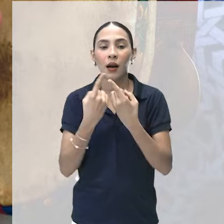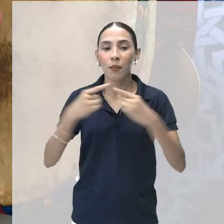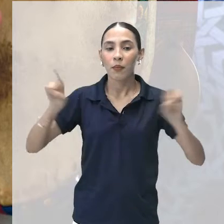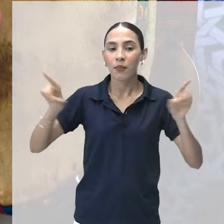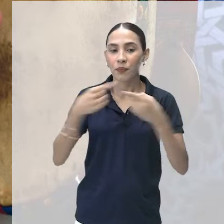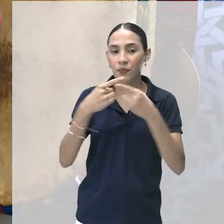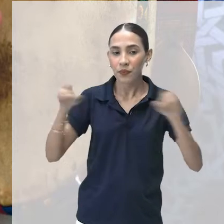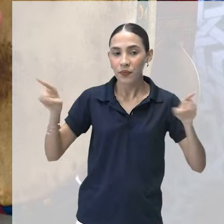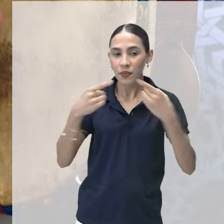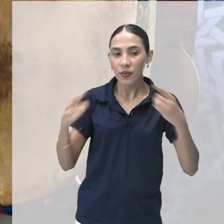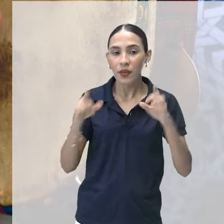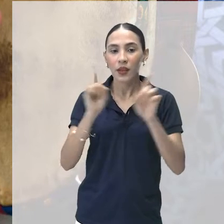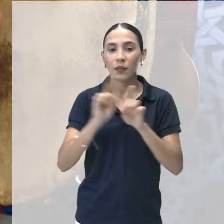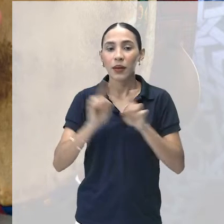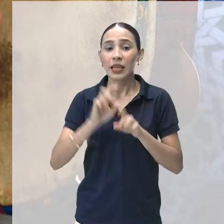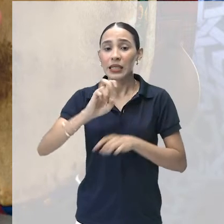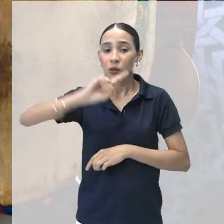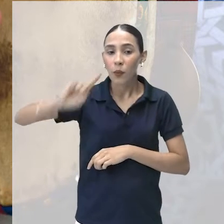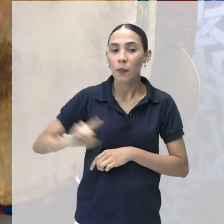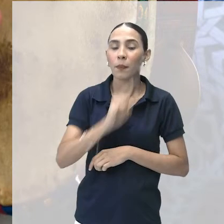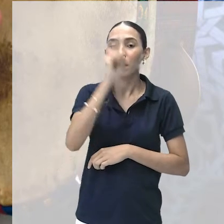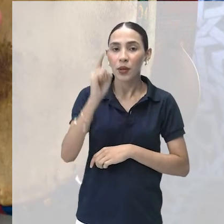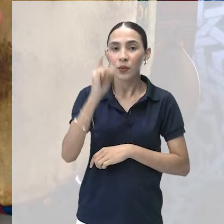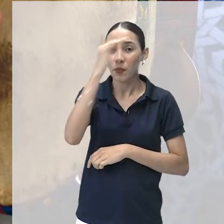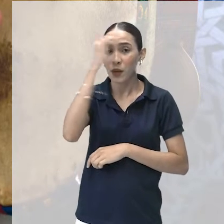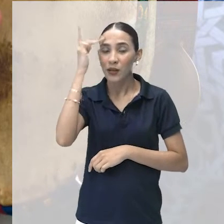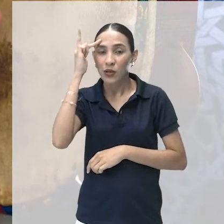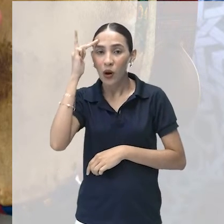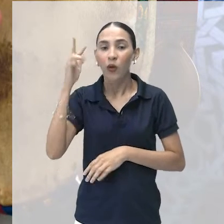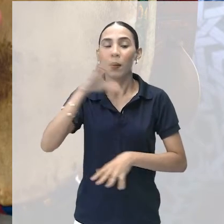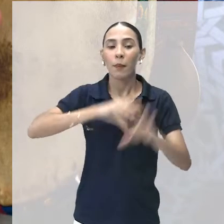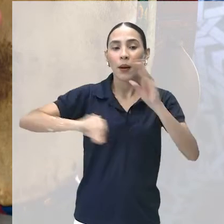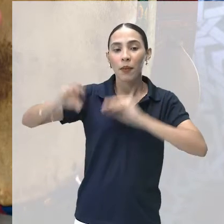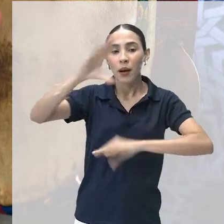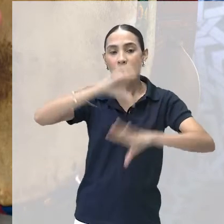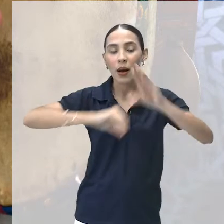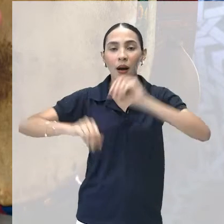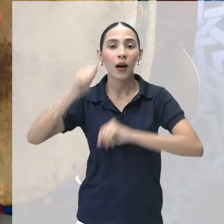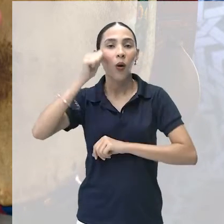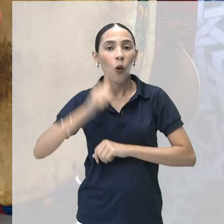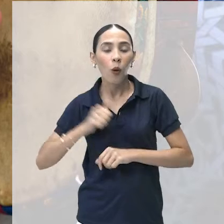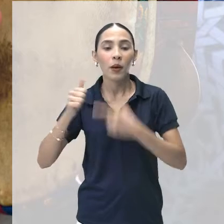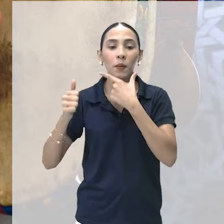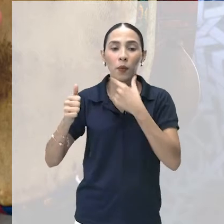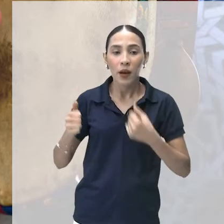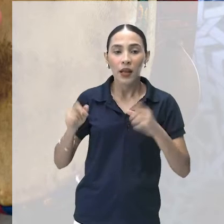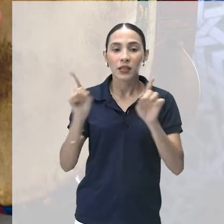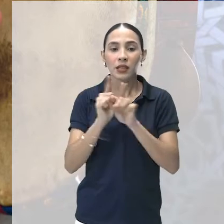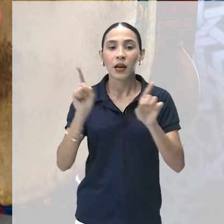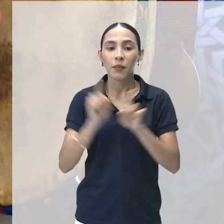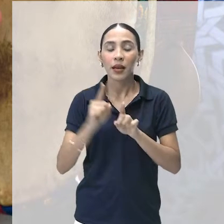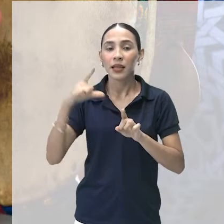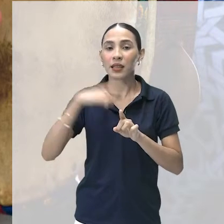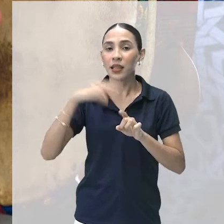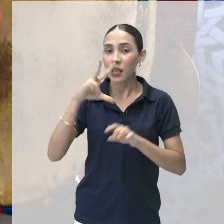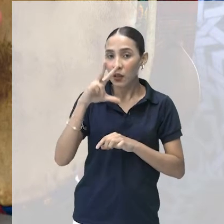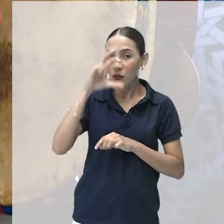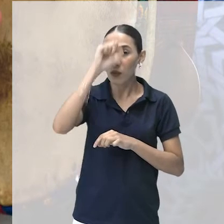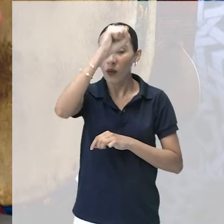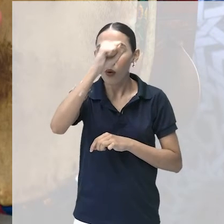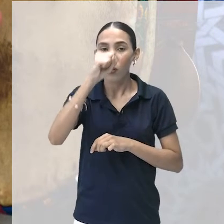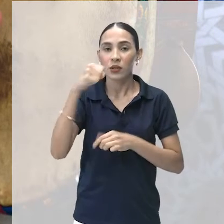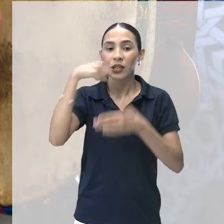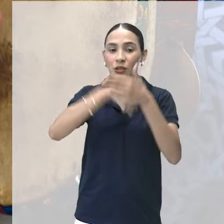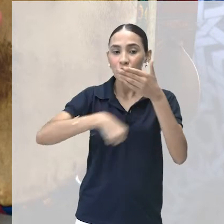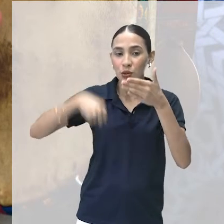dissonantes. Pelos 5.000 alto-falantes, senhoras e senhores, ele põe os olhos grandes